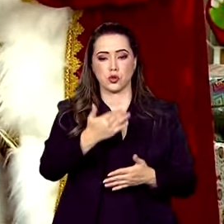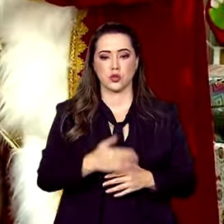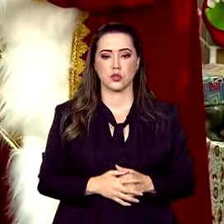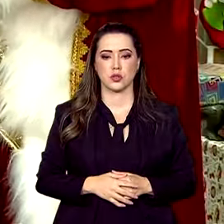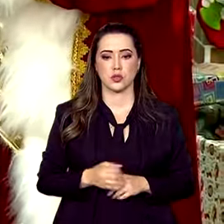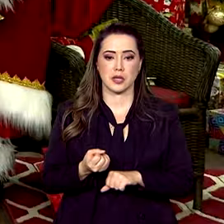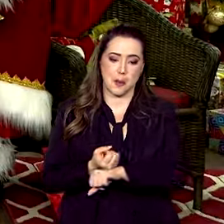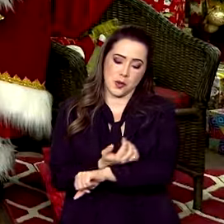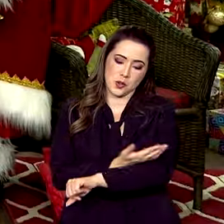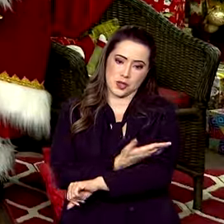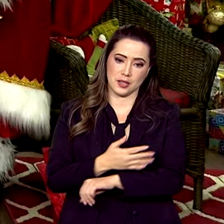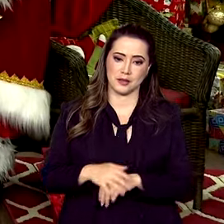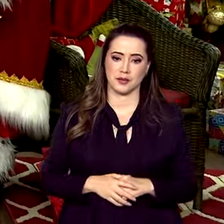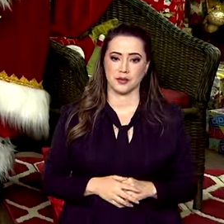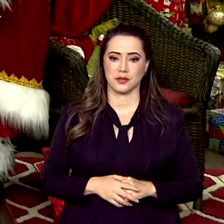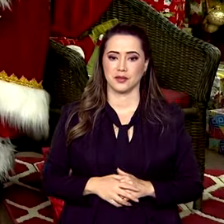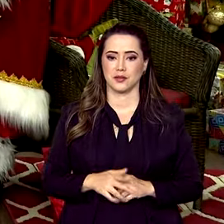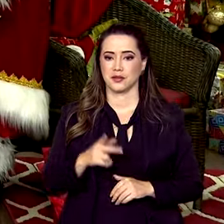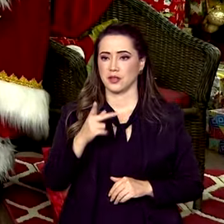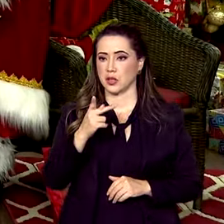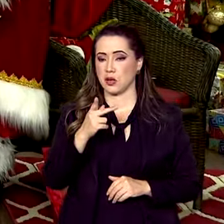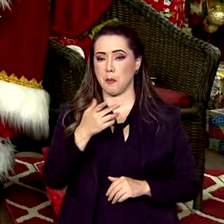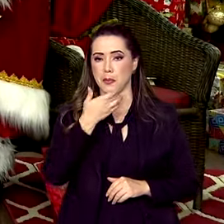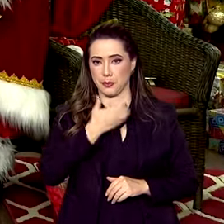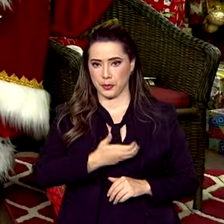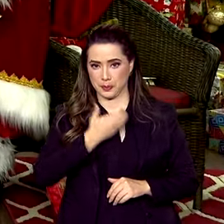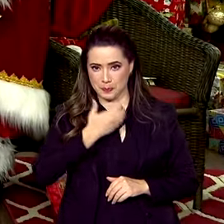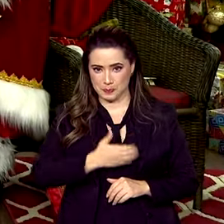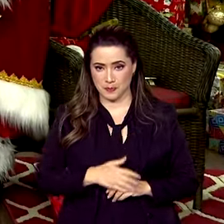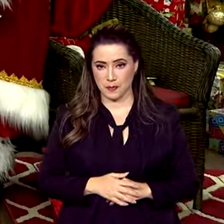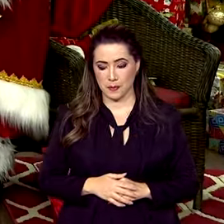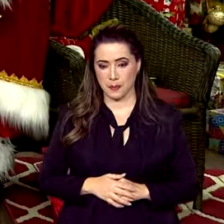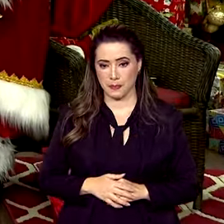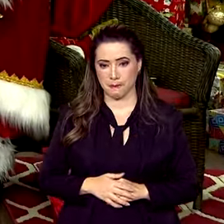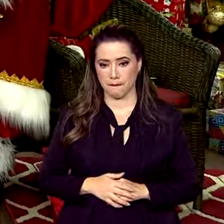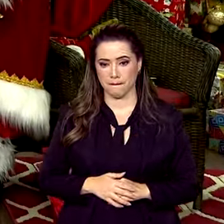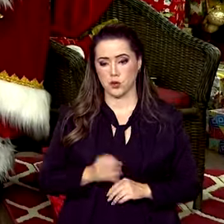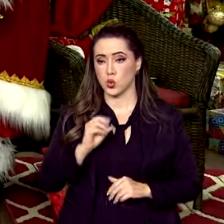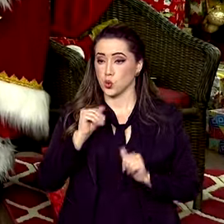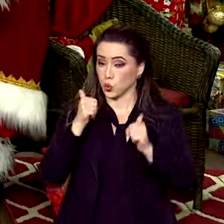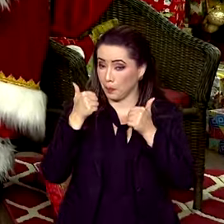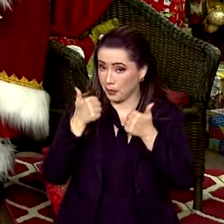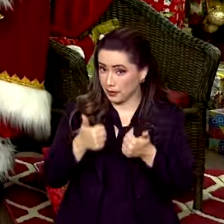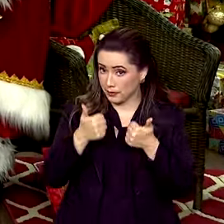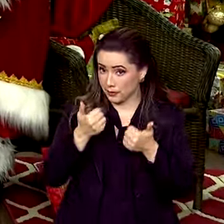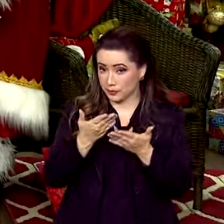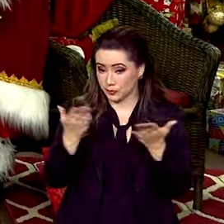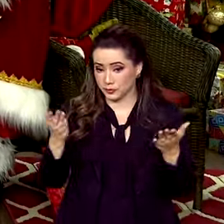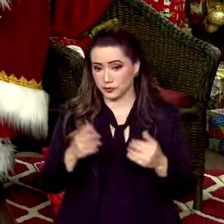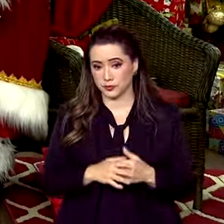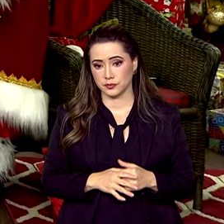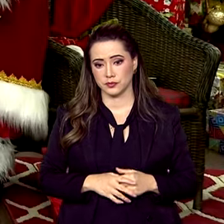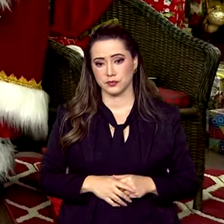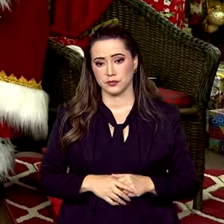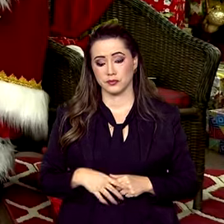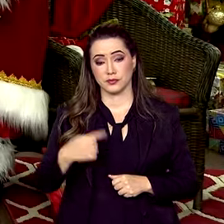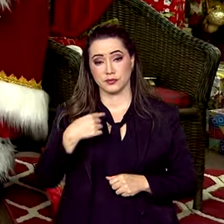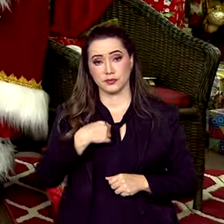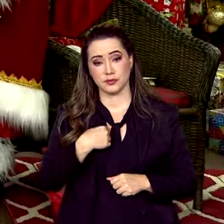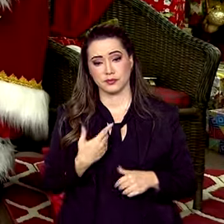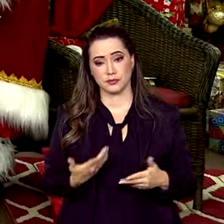se emocionou. Papai Noel, tudo bem com você? Eu